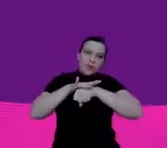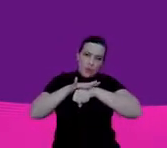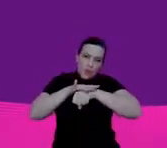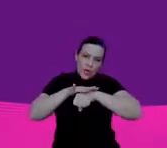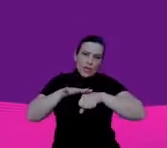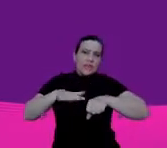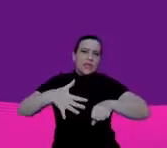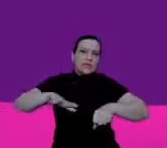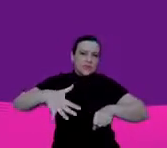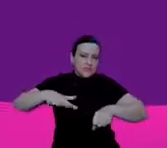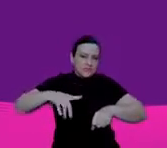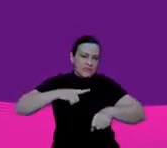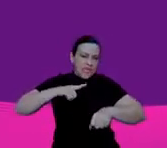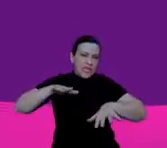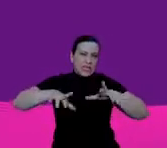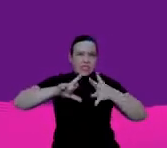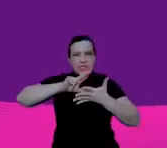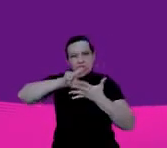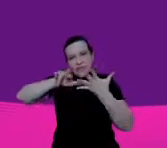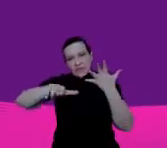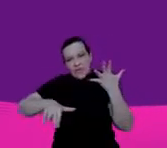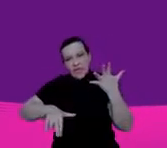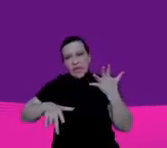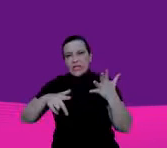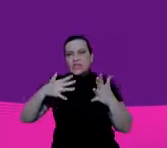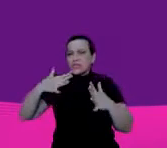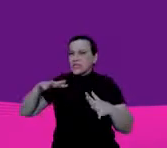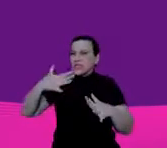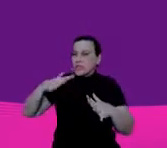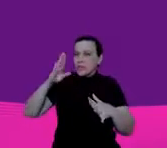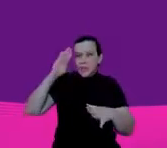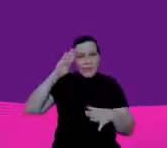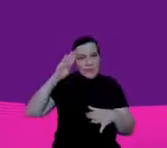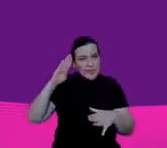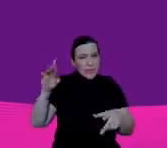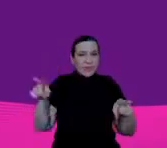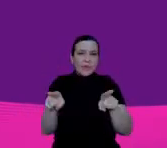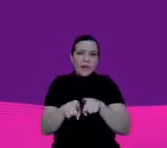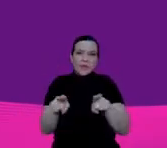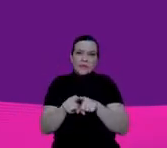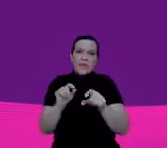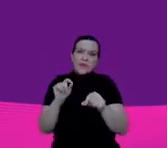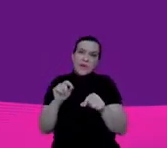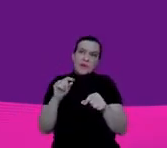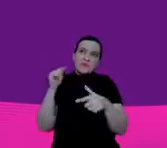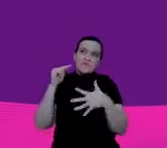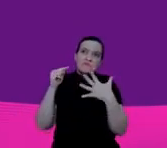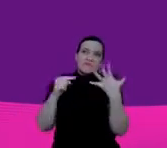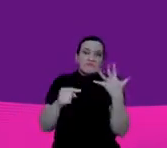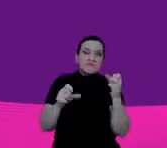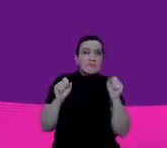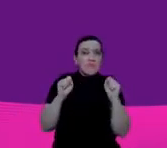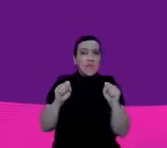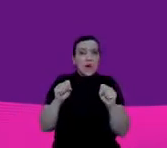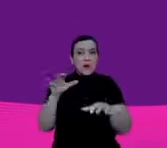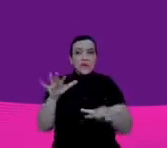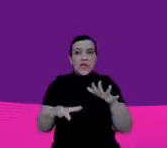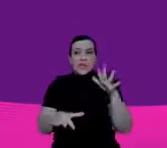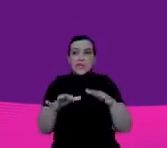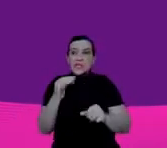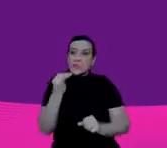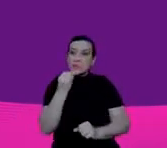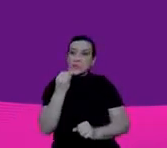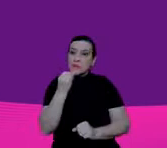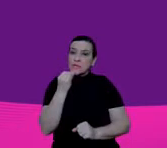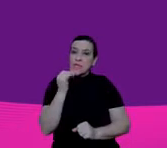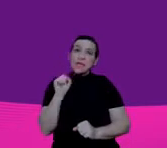diferente, ou um paciente com tremor essencial, ou causas secundárias de síndrome parkinsoniana, um parkinsonismo vascular ou